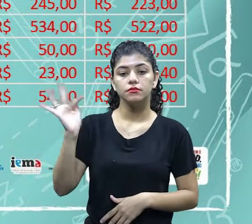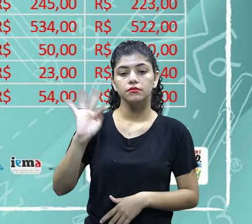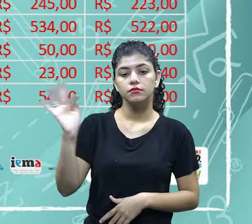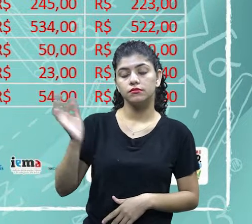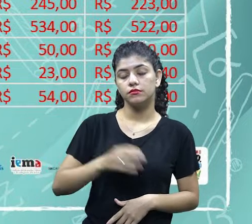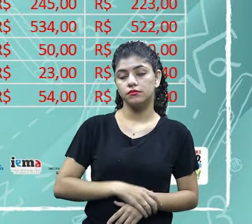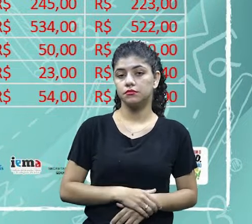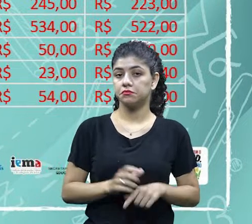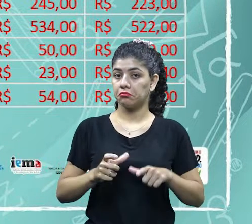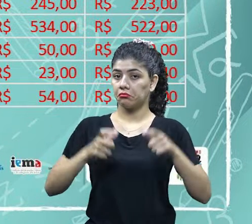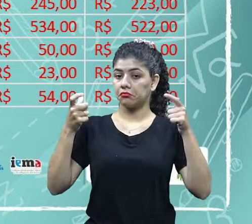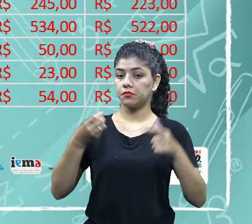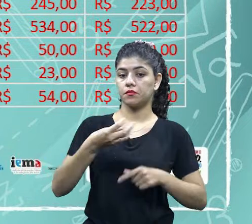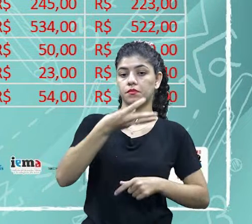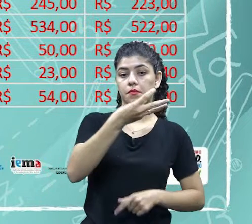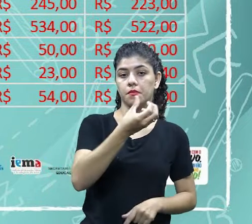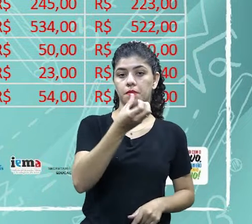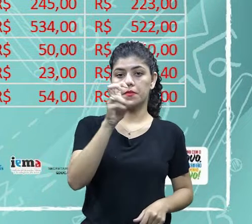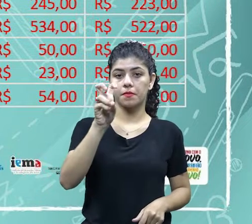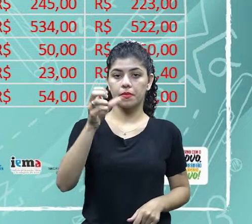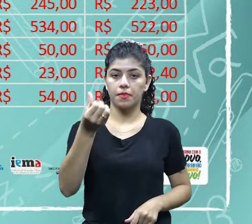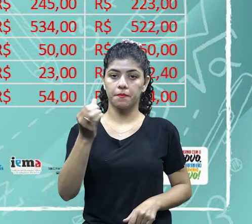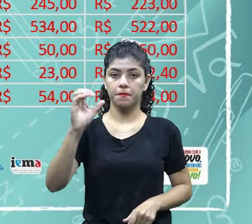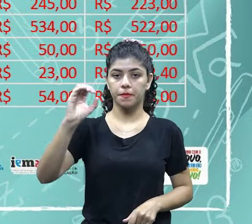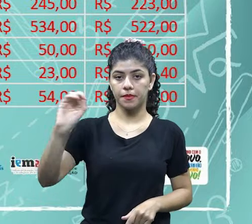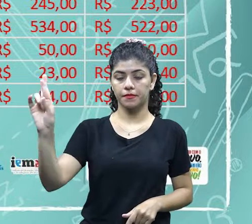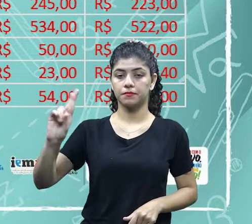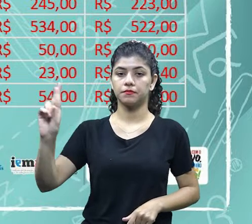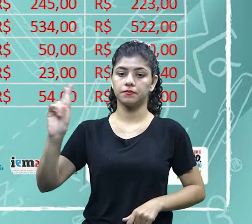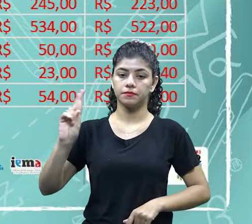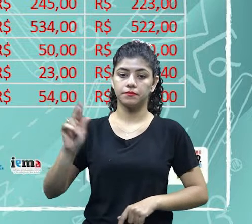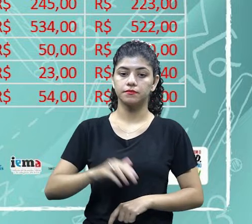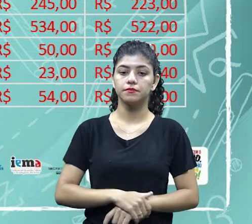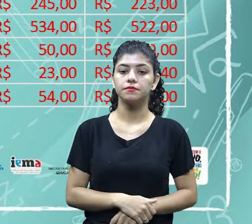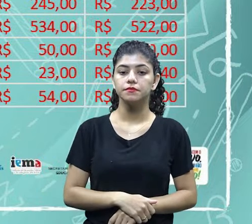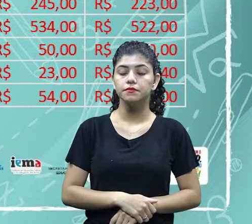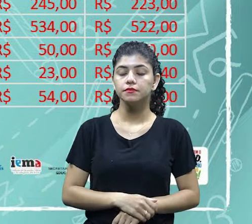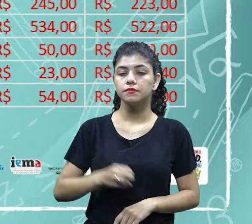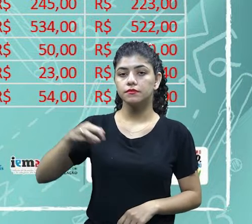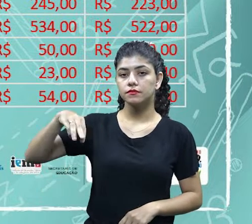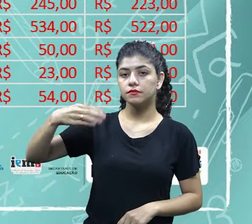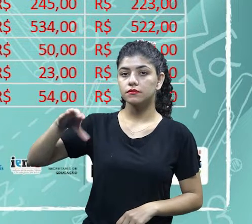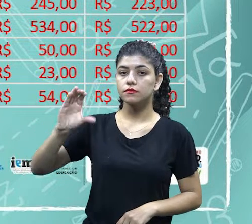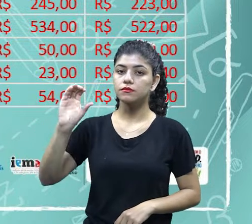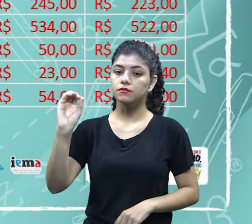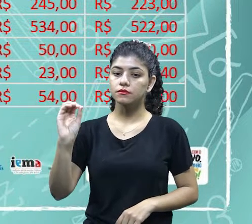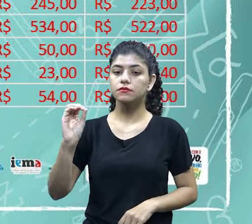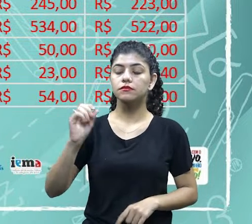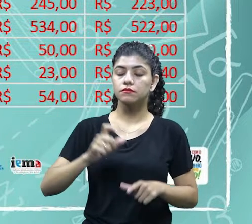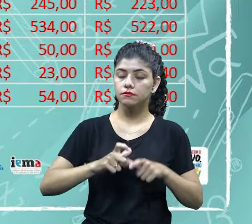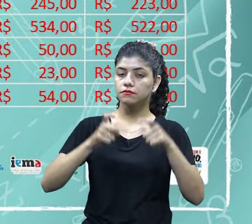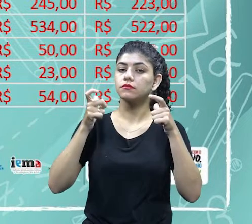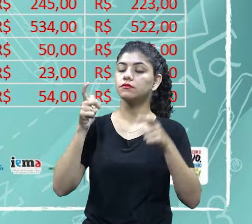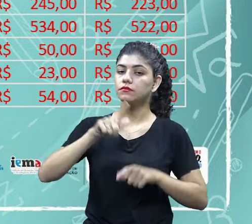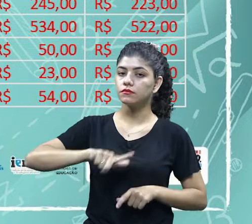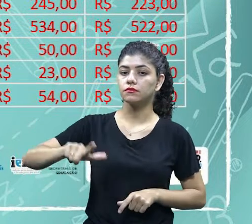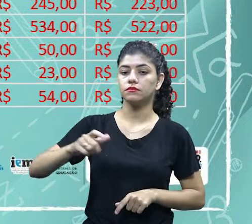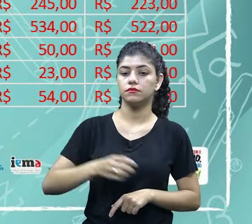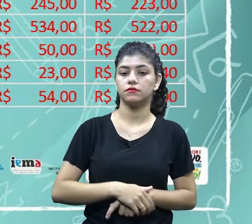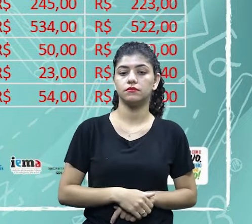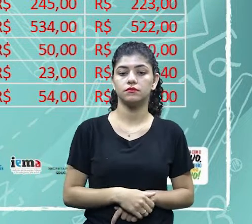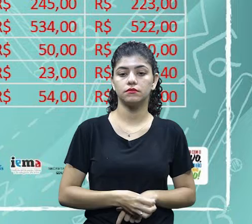renda aumentou para R$ 3.560. Em março, houve um novo aumento.